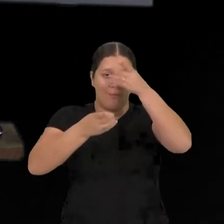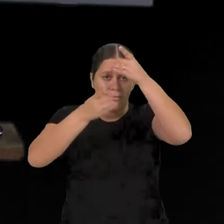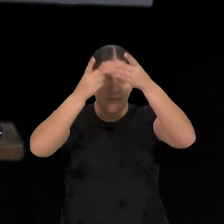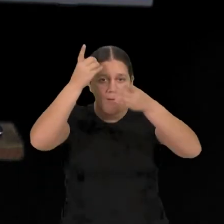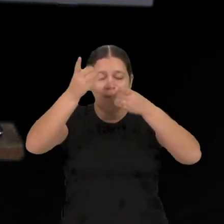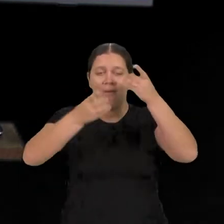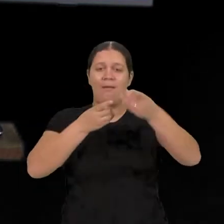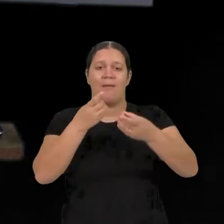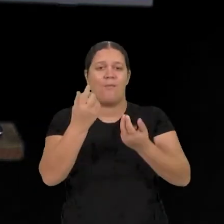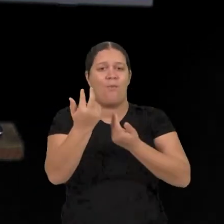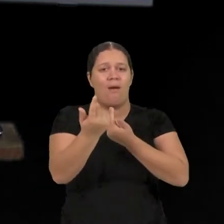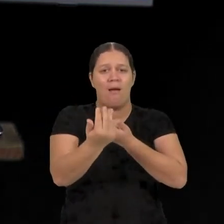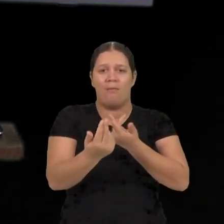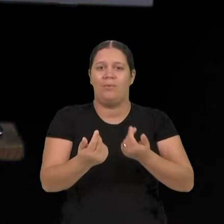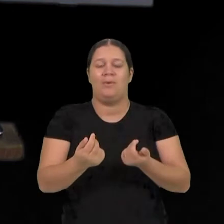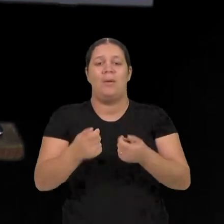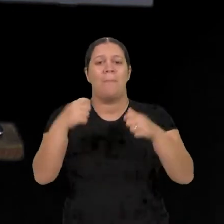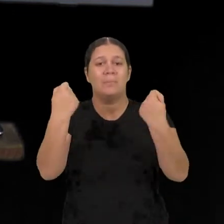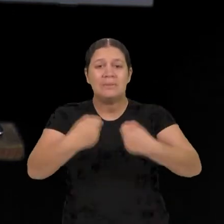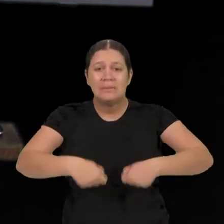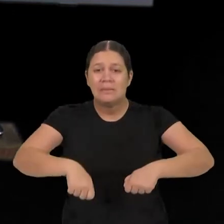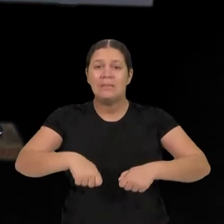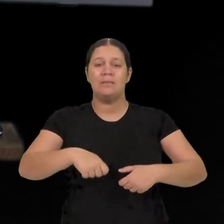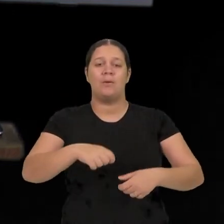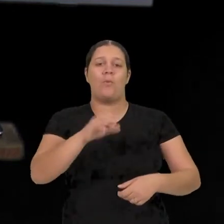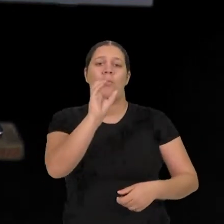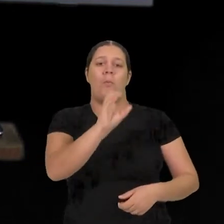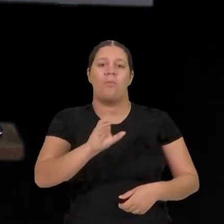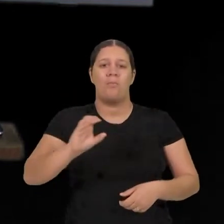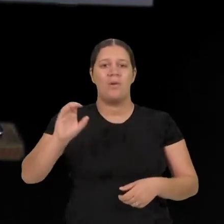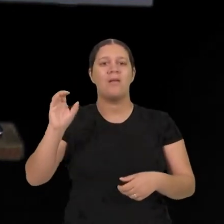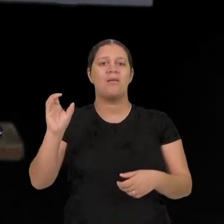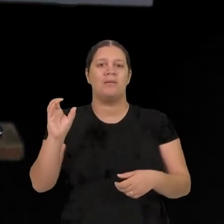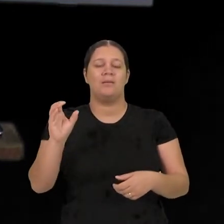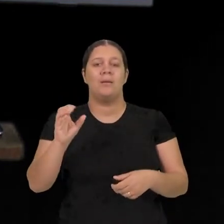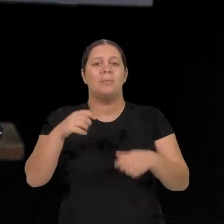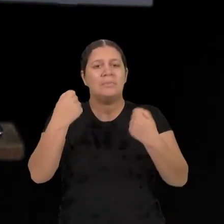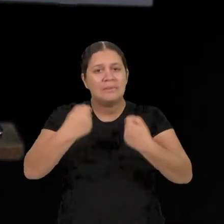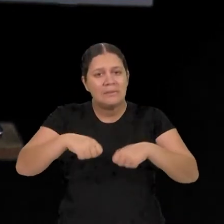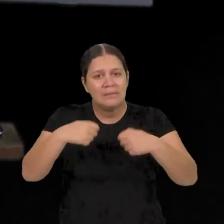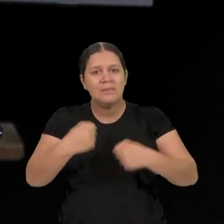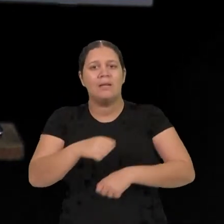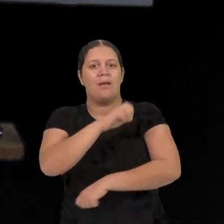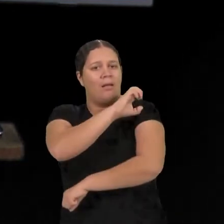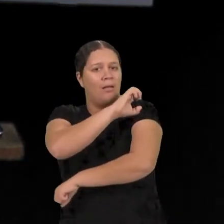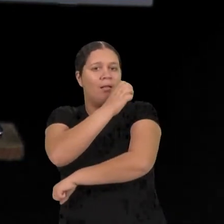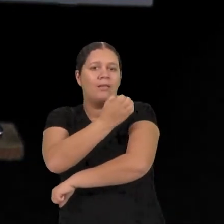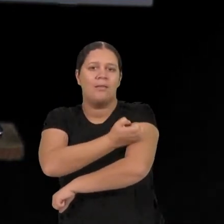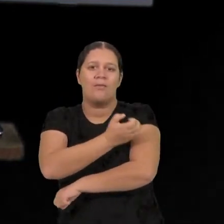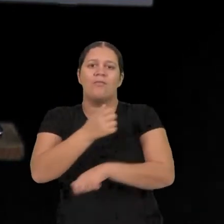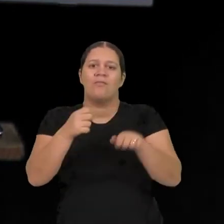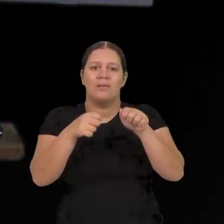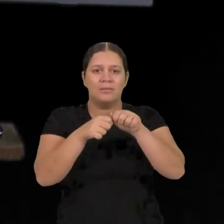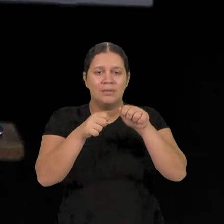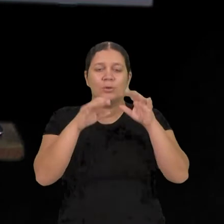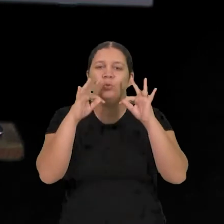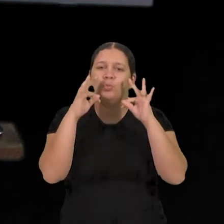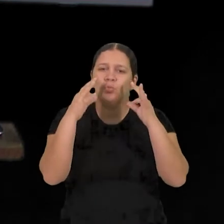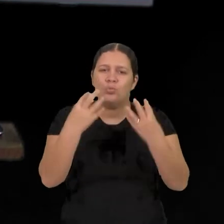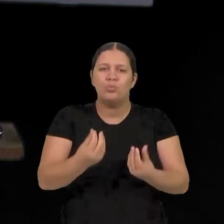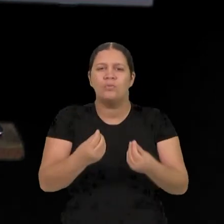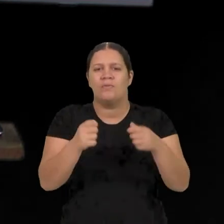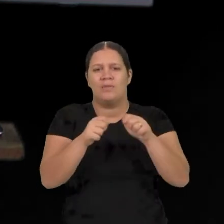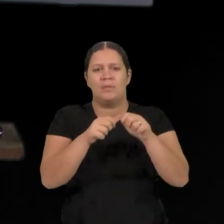é a mesma, tá? Não adianta ter toda essa complexidade se no fim das contas você não tem energia sendo produzida para que tudo isso